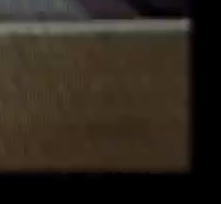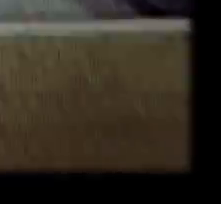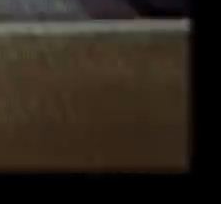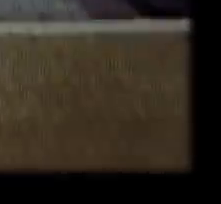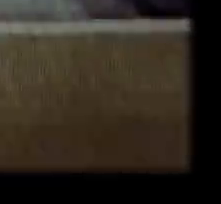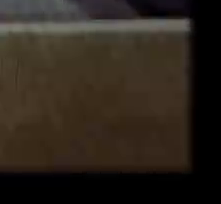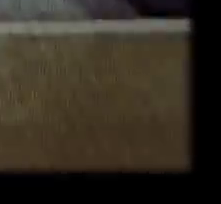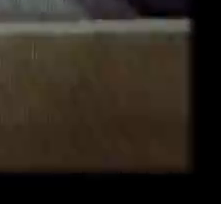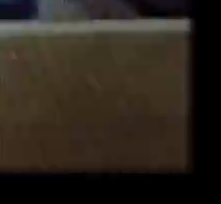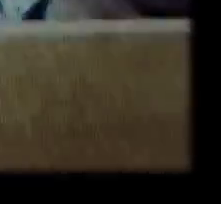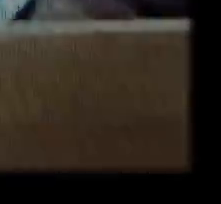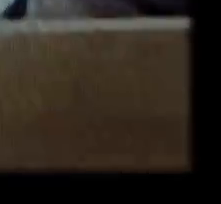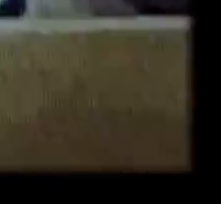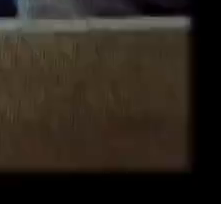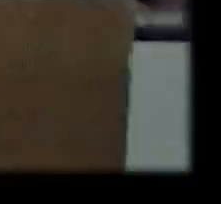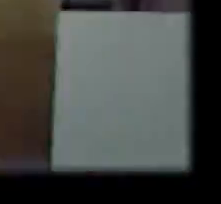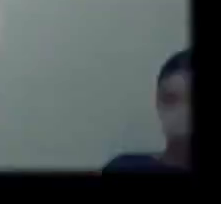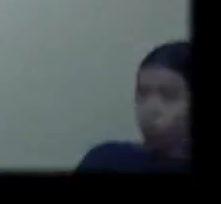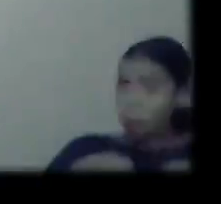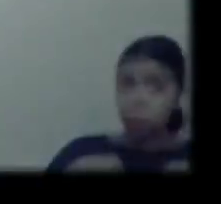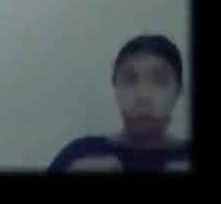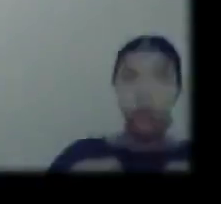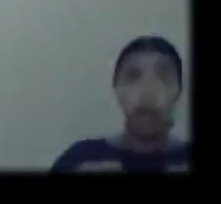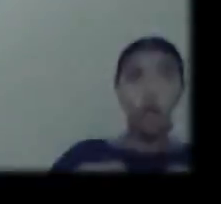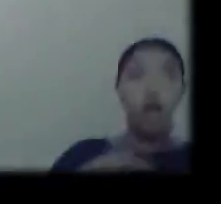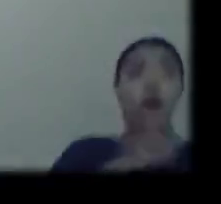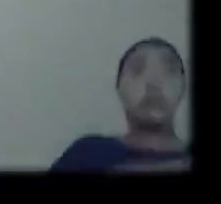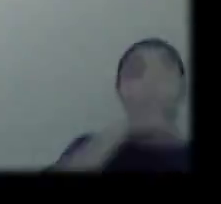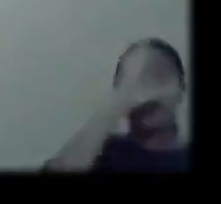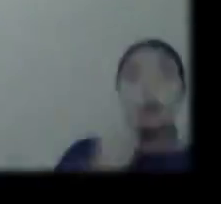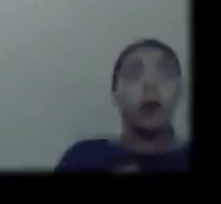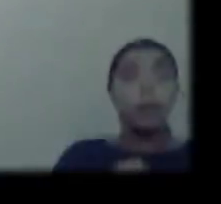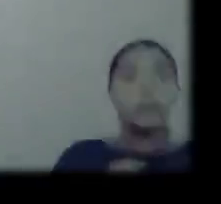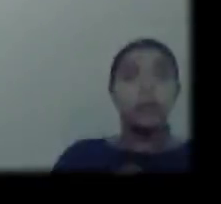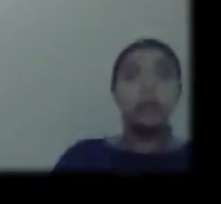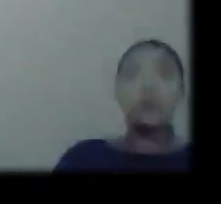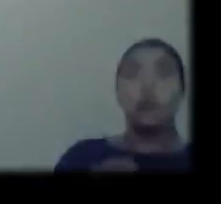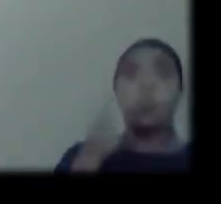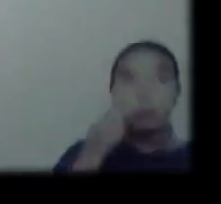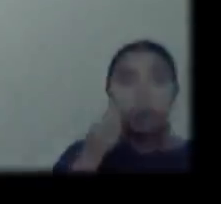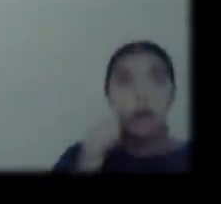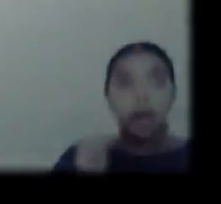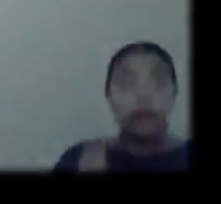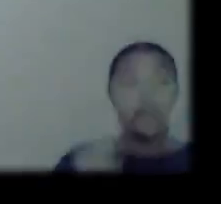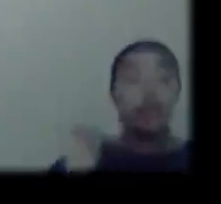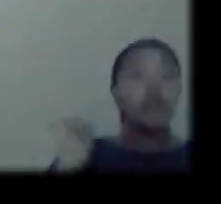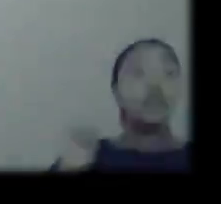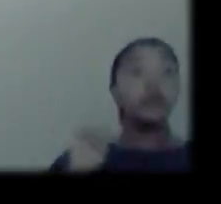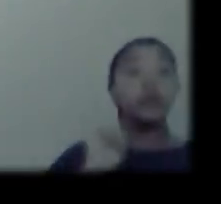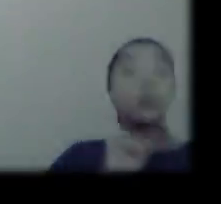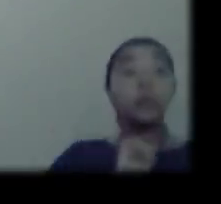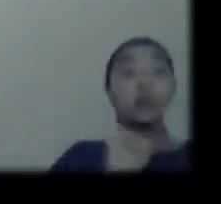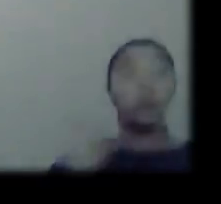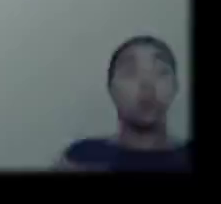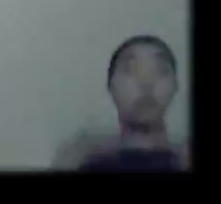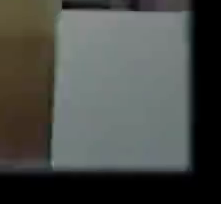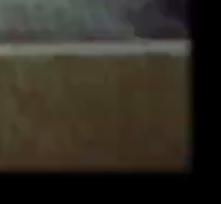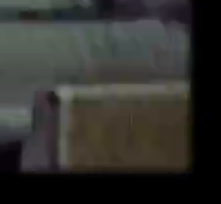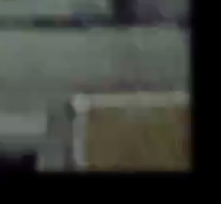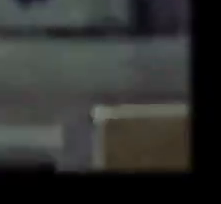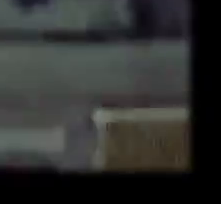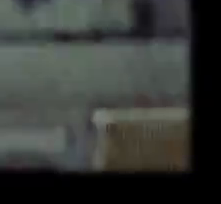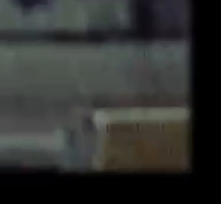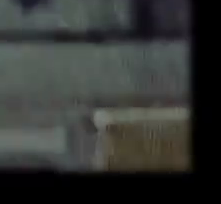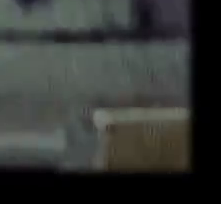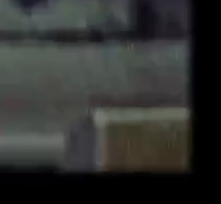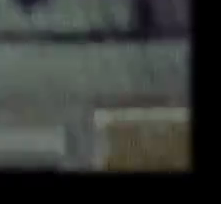os adeptos de qualquer outro clube. O Sr. Primeiro-Ministro foi informado ou não foi informado? E porquê que o Sr. Ministro, na conferência de imprensa, tenta tirar as responsabilidades para o Sporting,